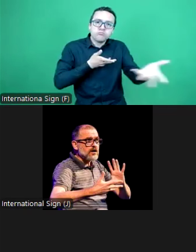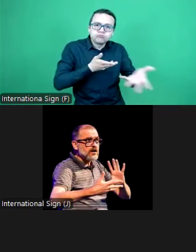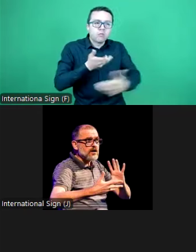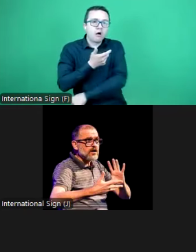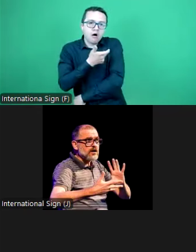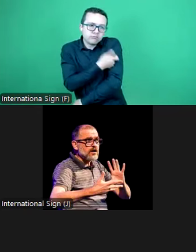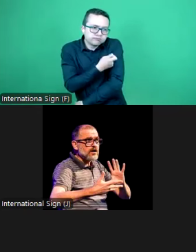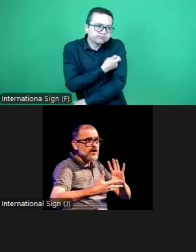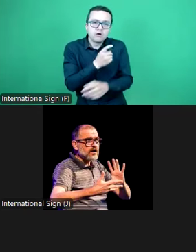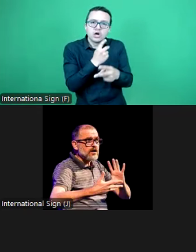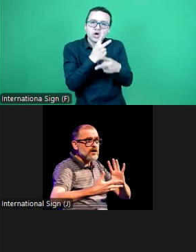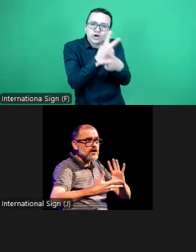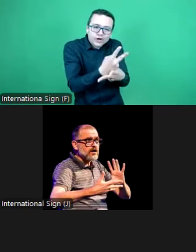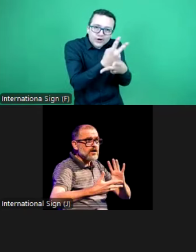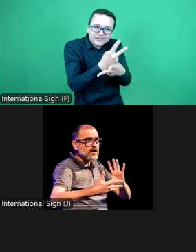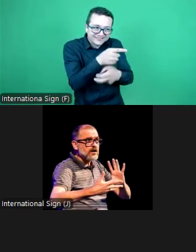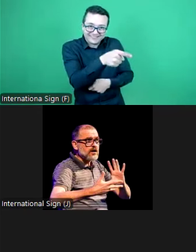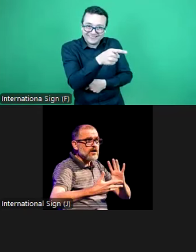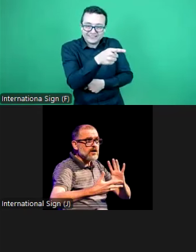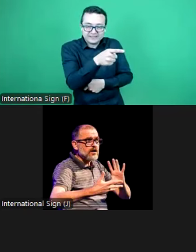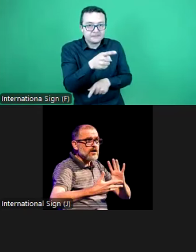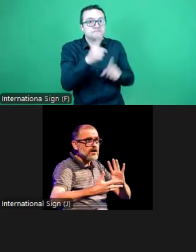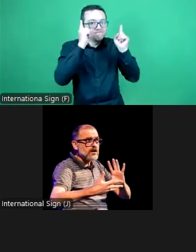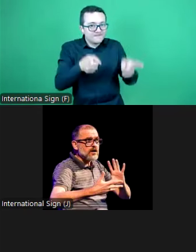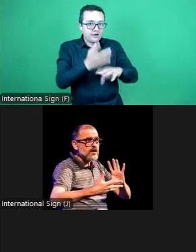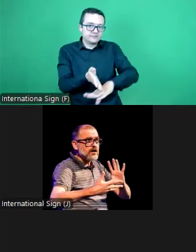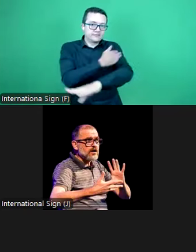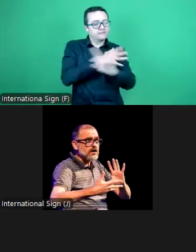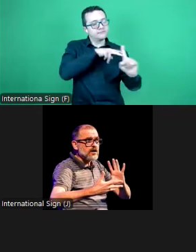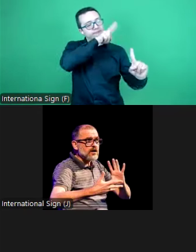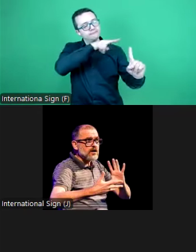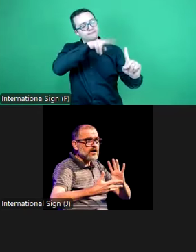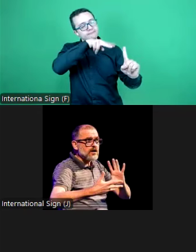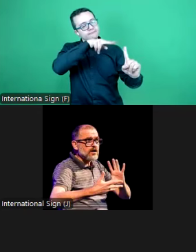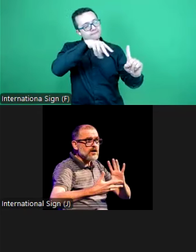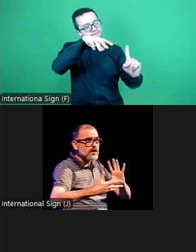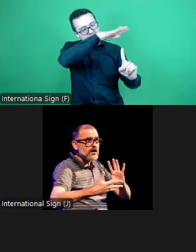qualquer tratamento e é equitativo para todos.